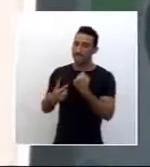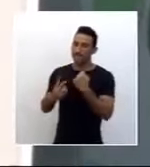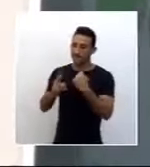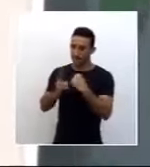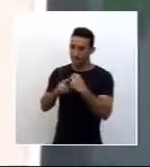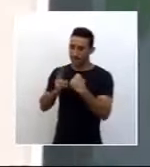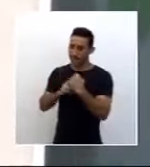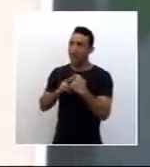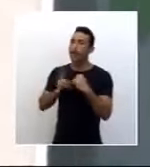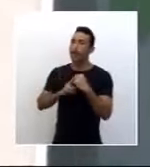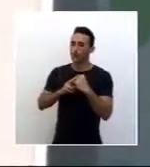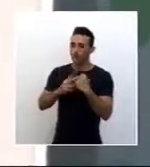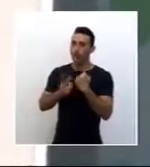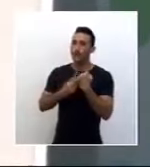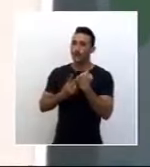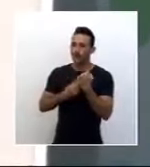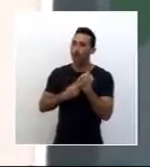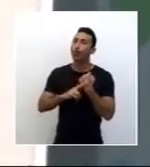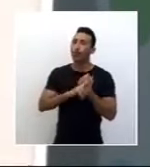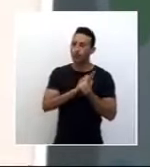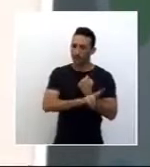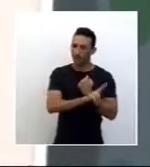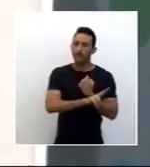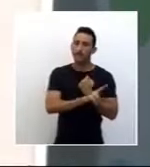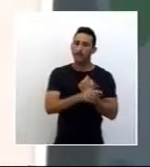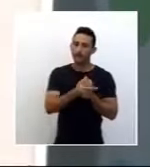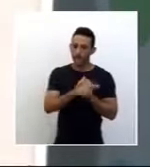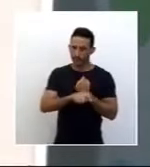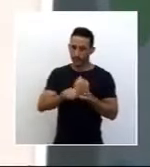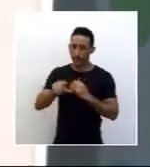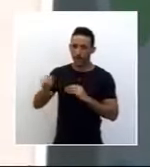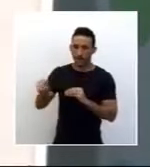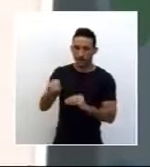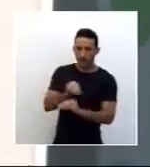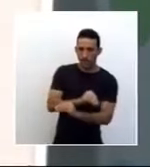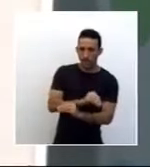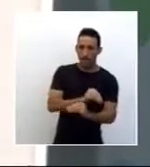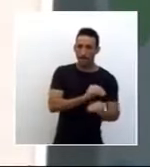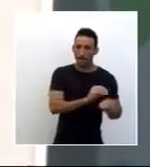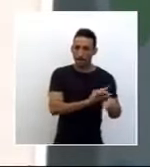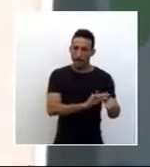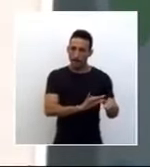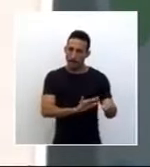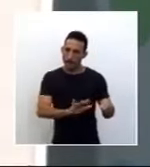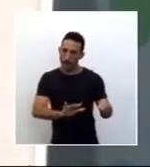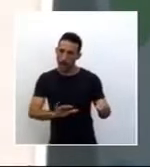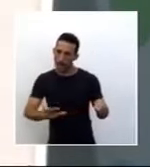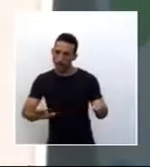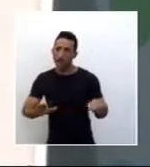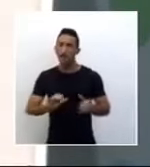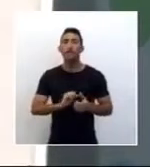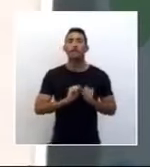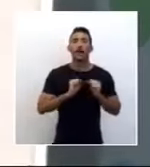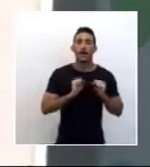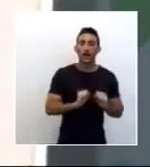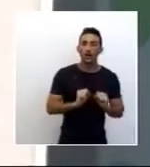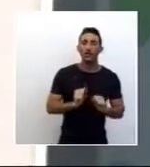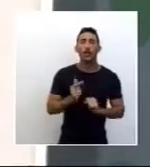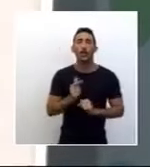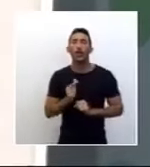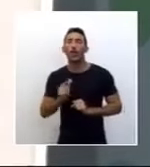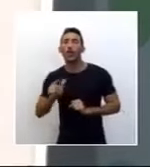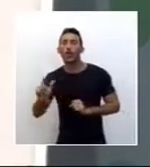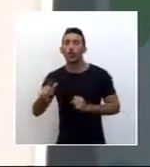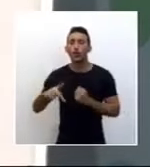nem Nobel organizei isso o sujeito tá então eu posso colocar essa aqui tudo ou se eu quiser eu posso trocar por um sub outro